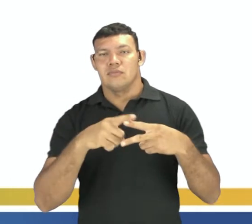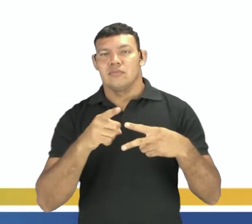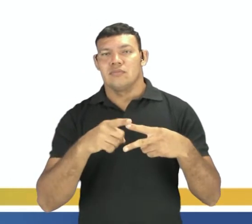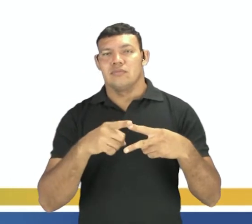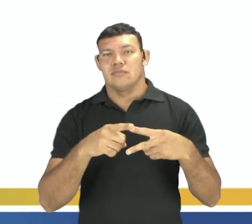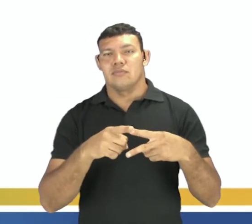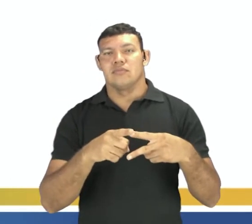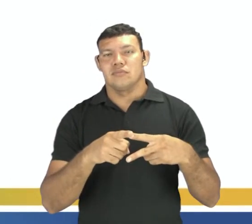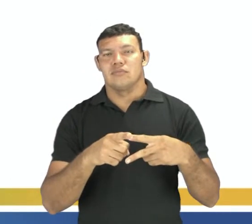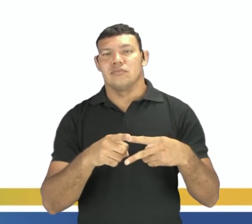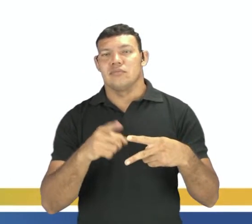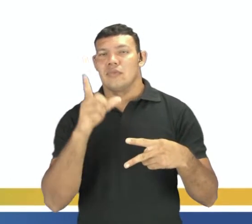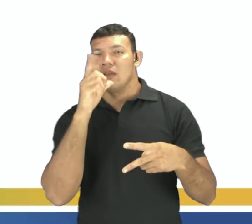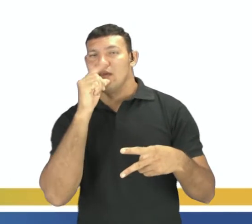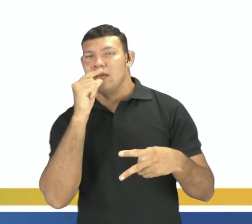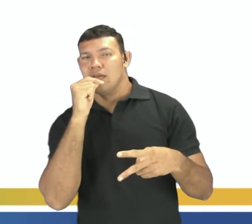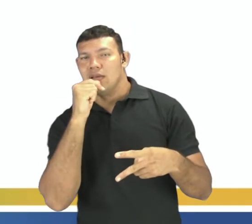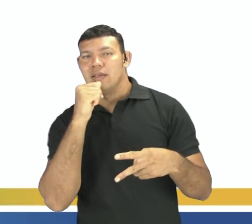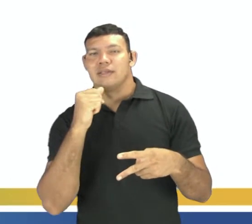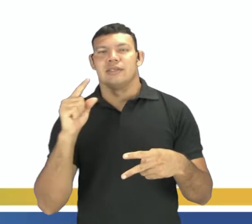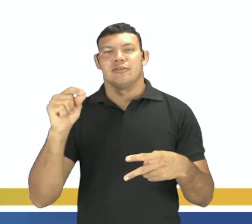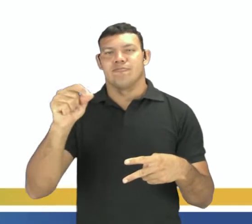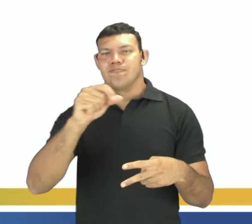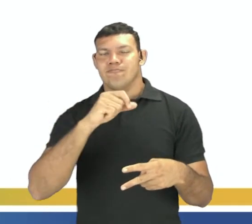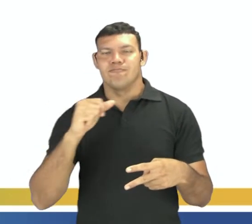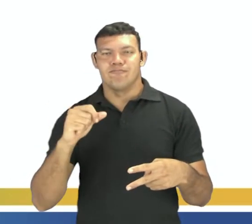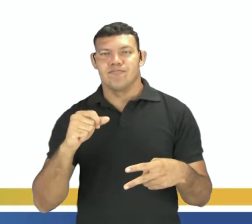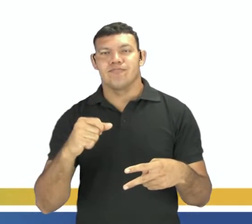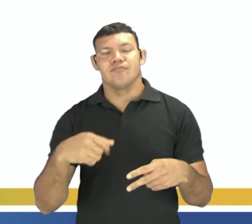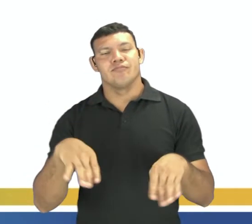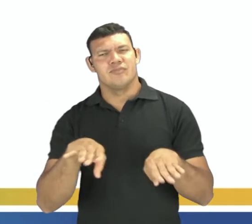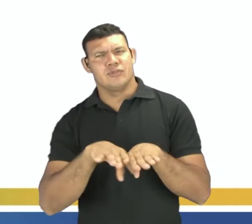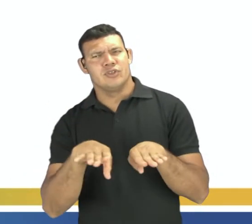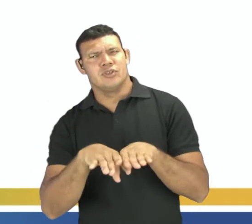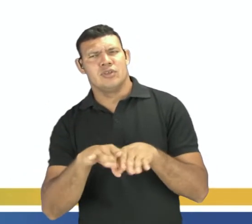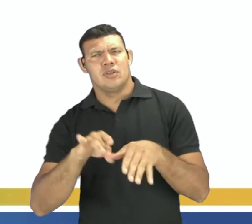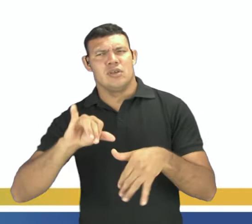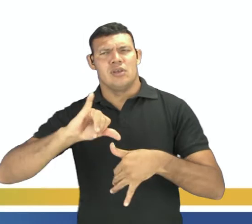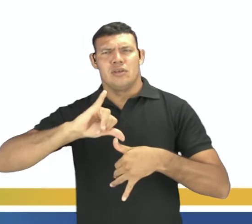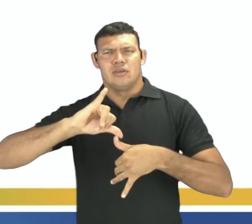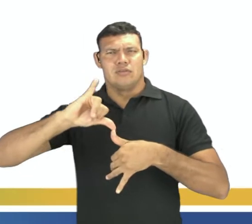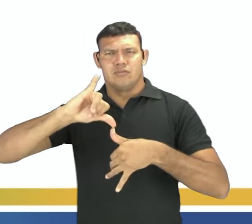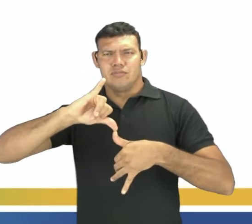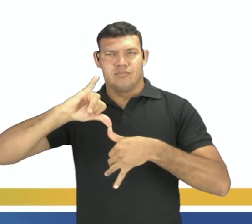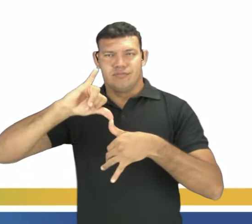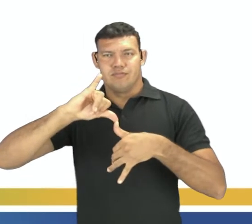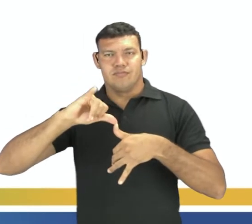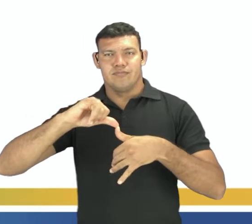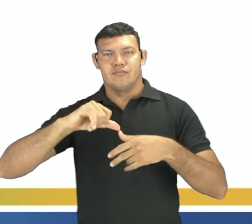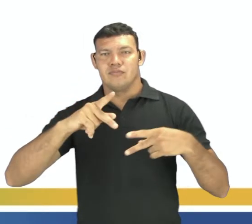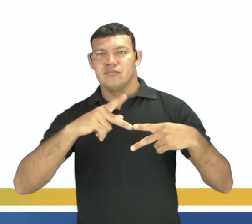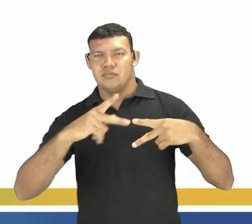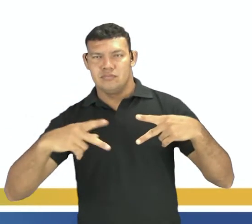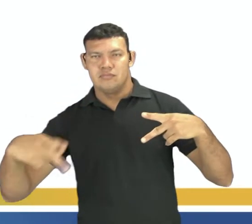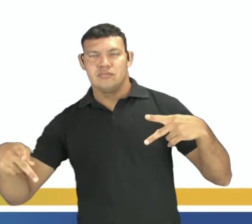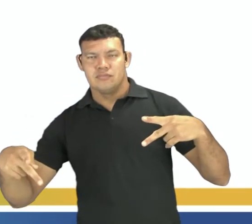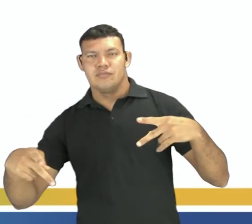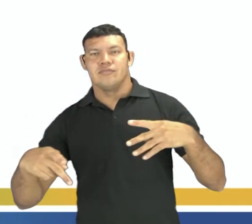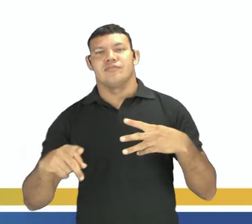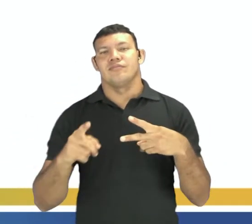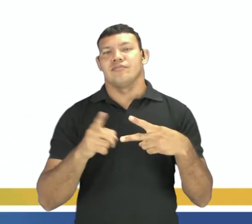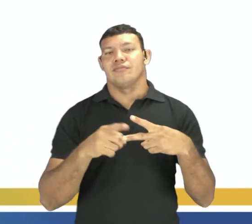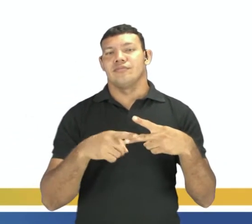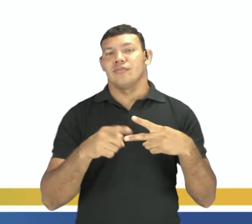amorfa, né, que é a água e sais minerais, e polissacarídeos, glicídios e proteínas, e outra